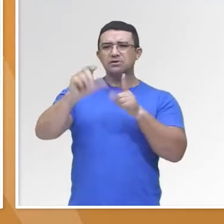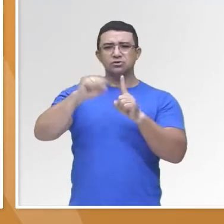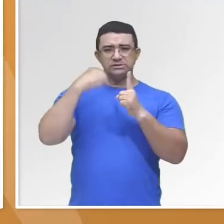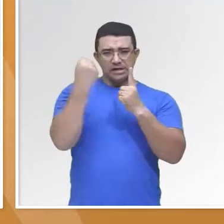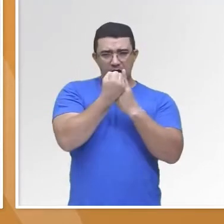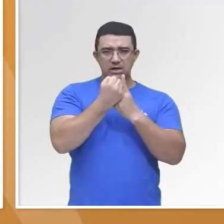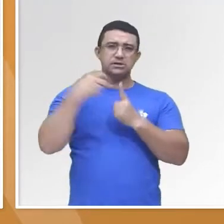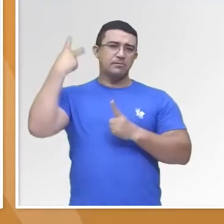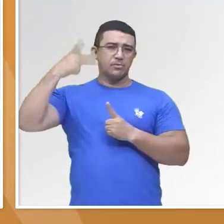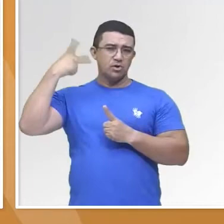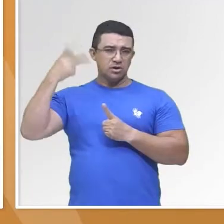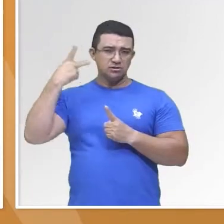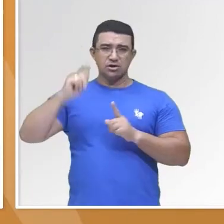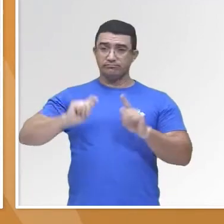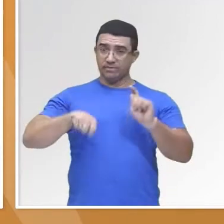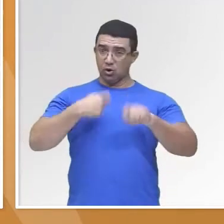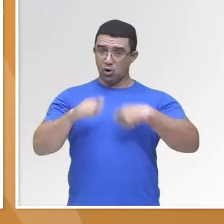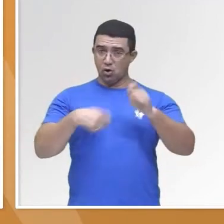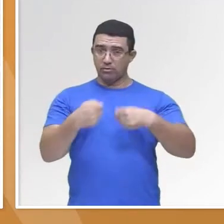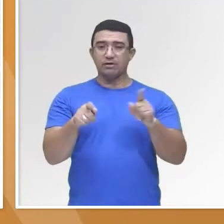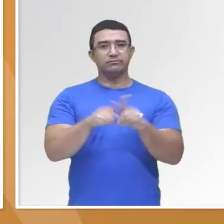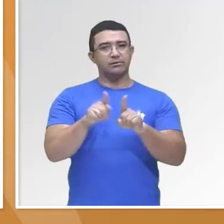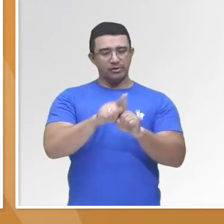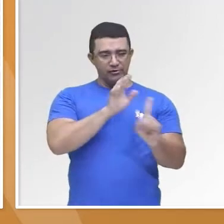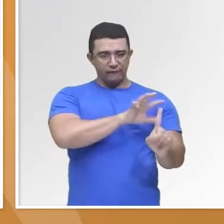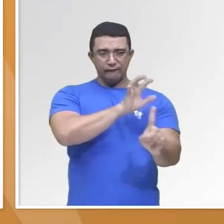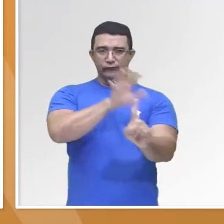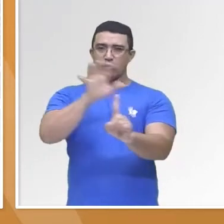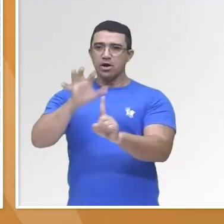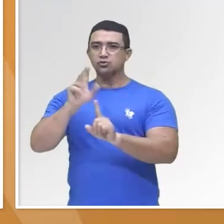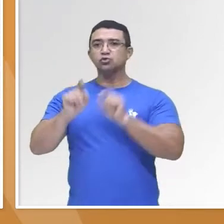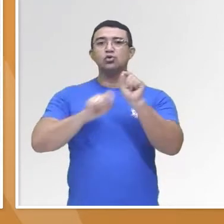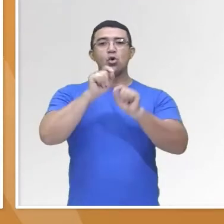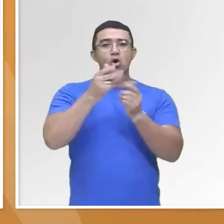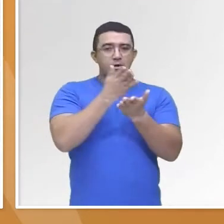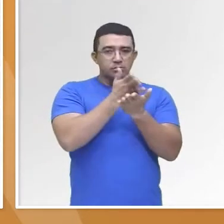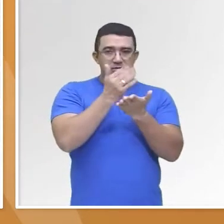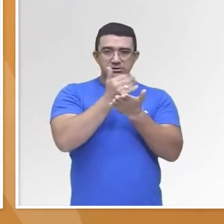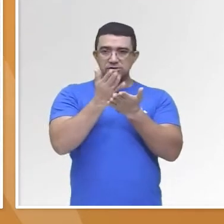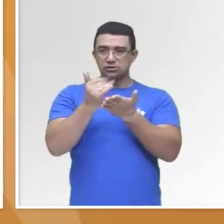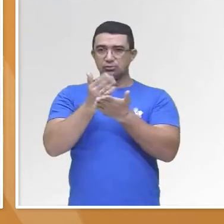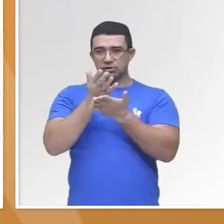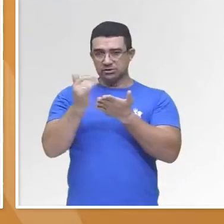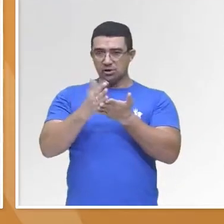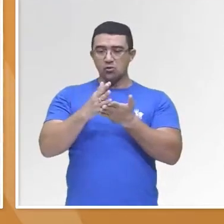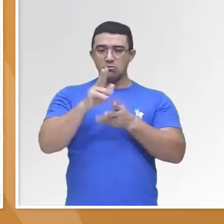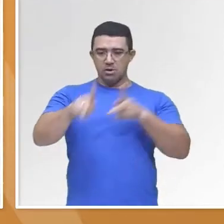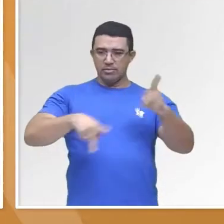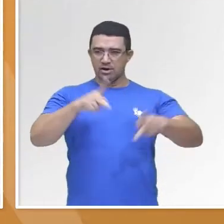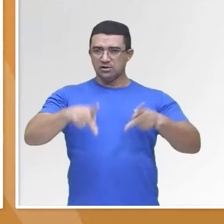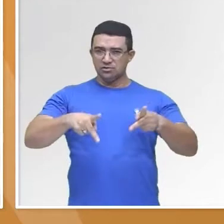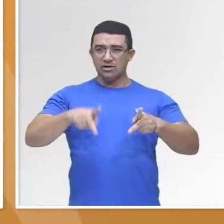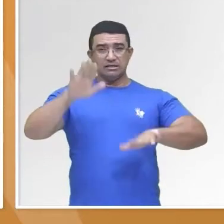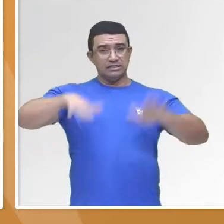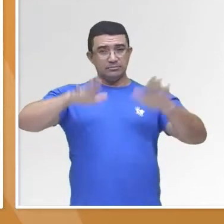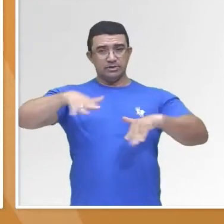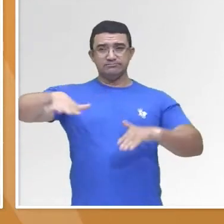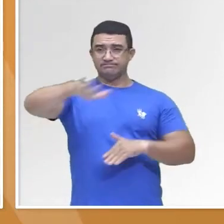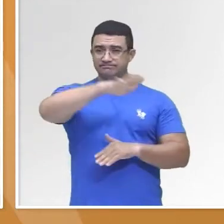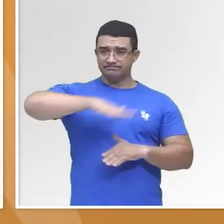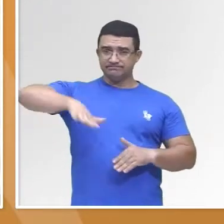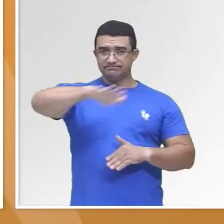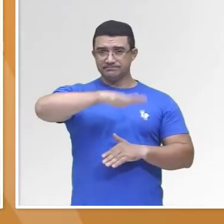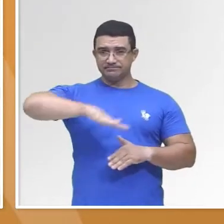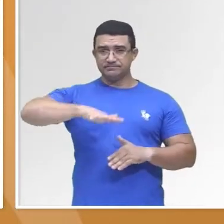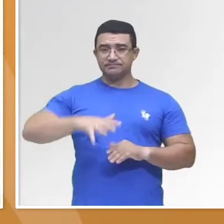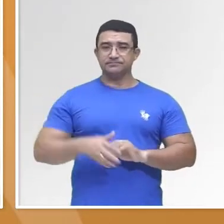vão influenciar a forma da distribuição da população em determinadas áreas, ok? Gente, sobre essa